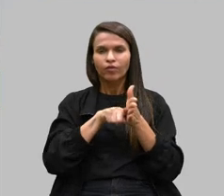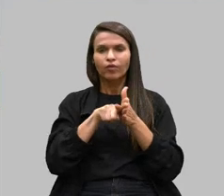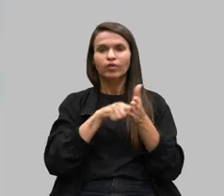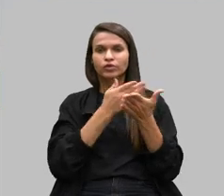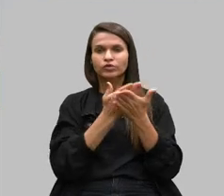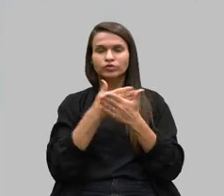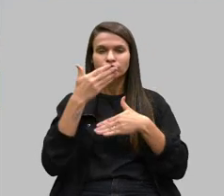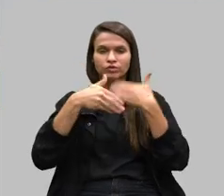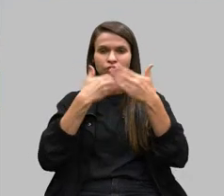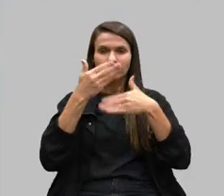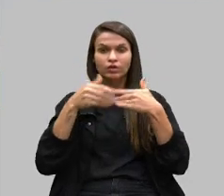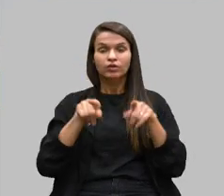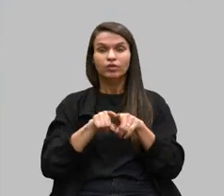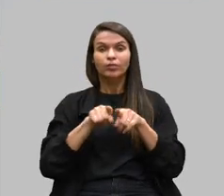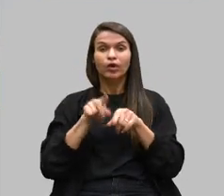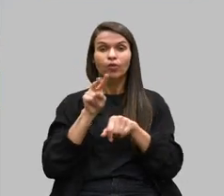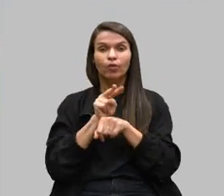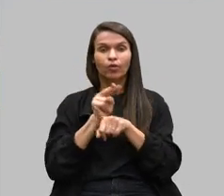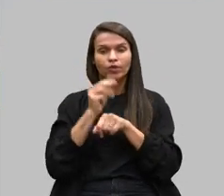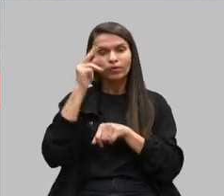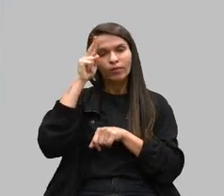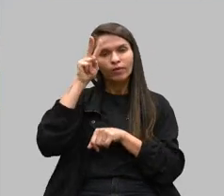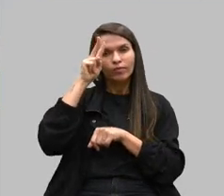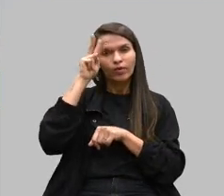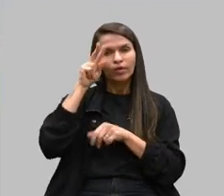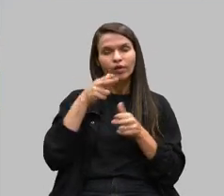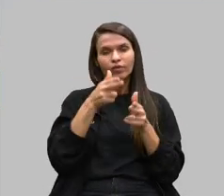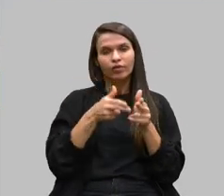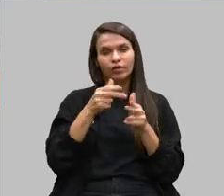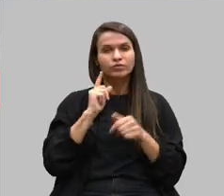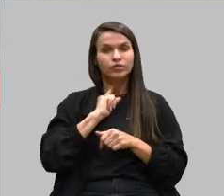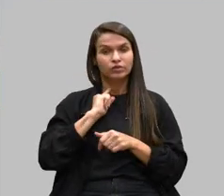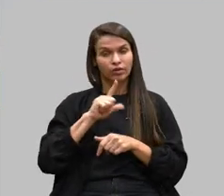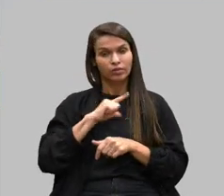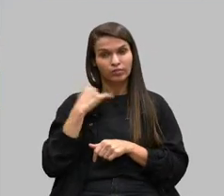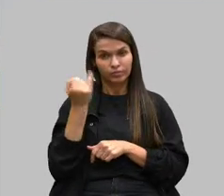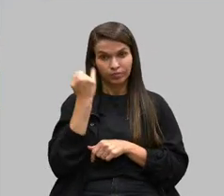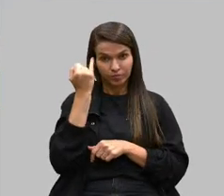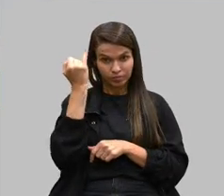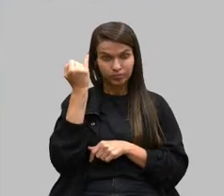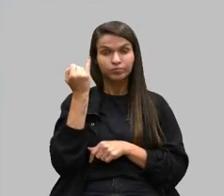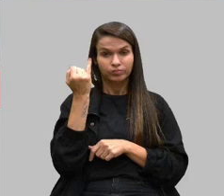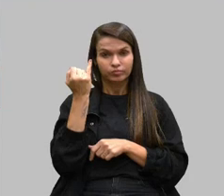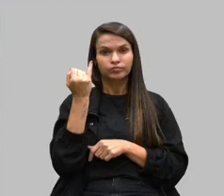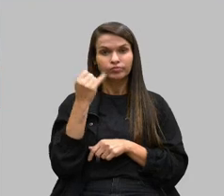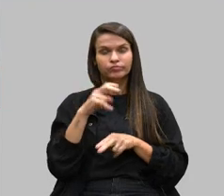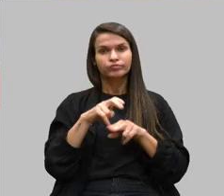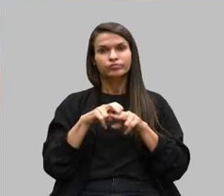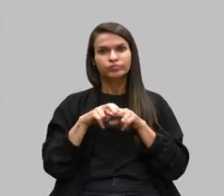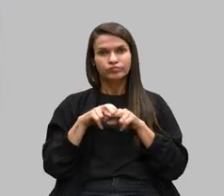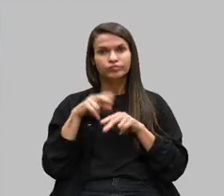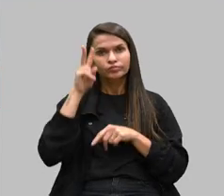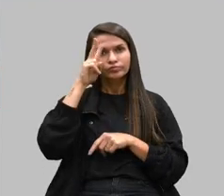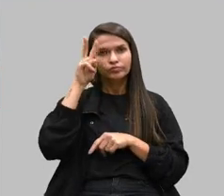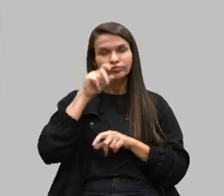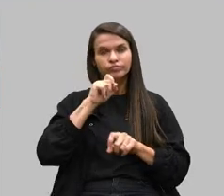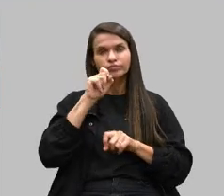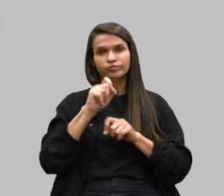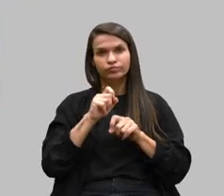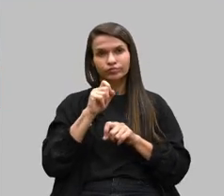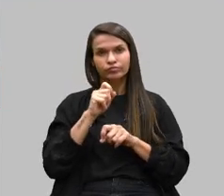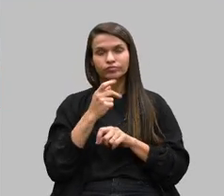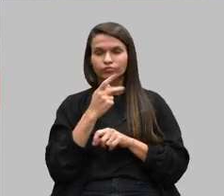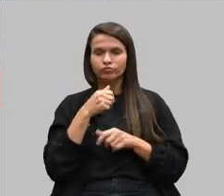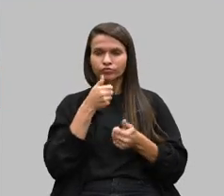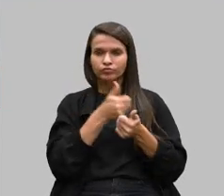desenvolvimento e a preservação da memória Ferroviária no estado de Minas Gerais tem uma grande importância aqui Deputado João Leite eu lembro muito da sua